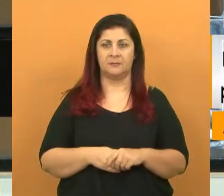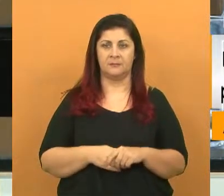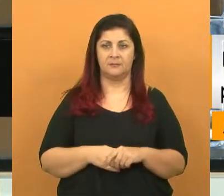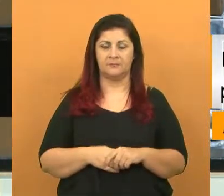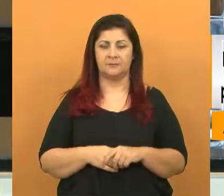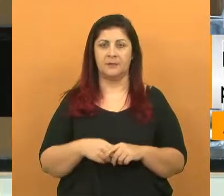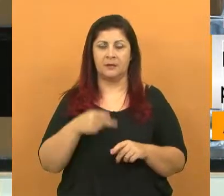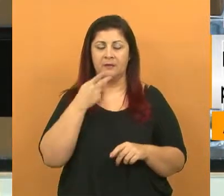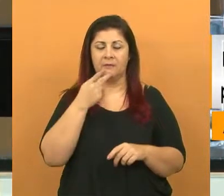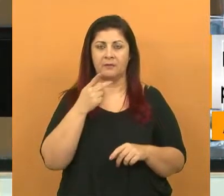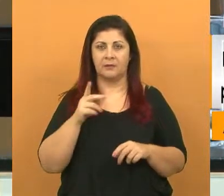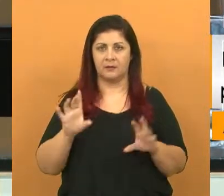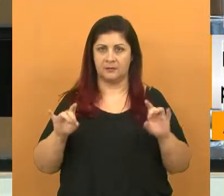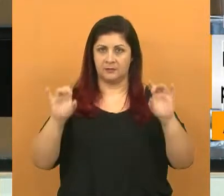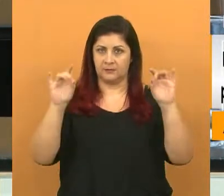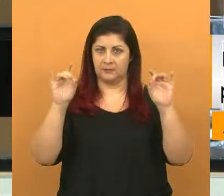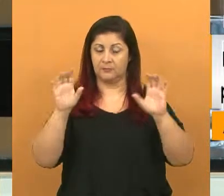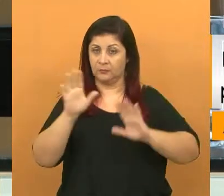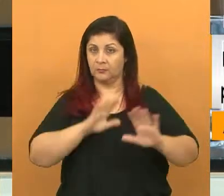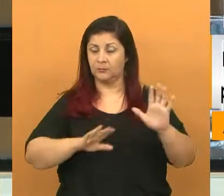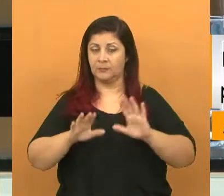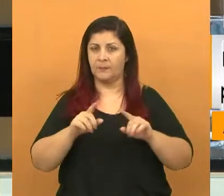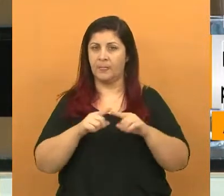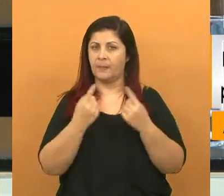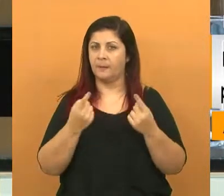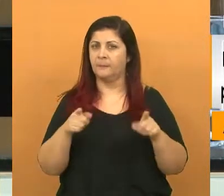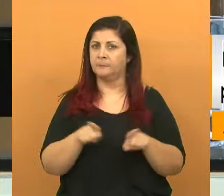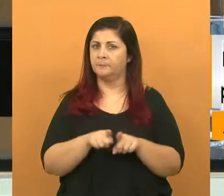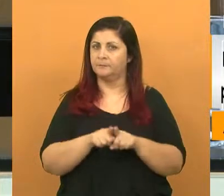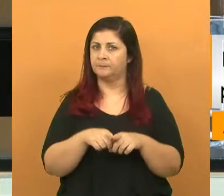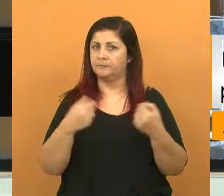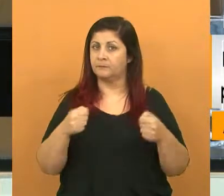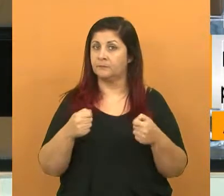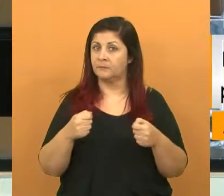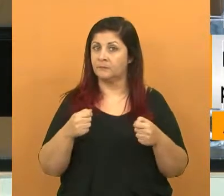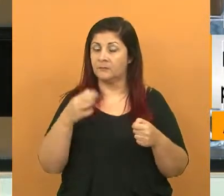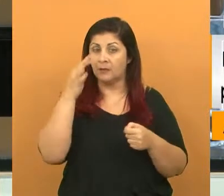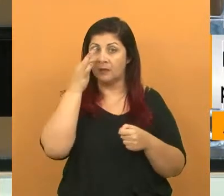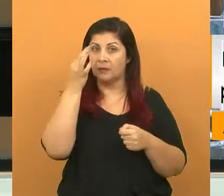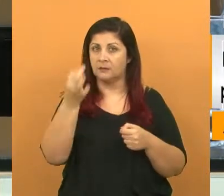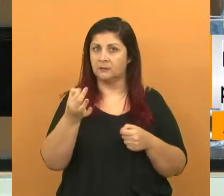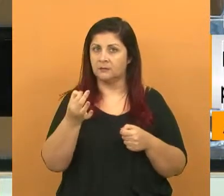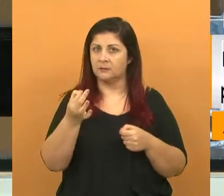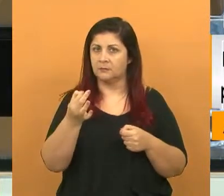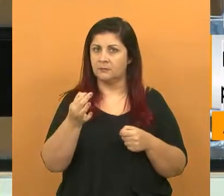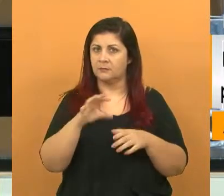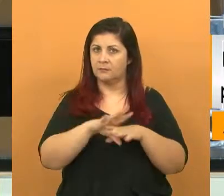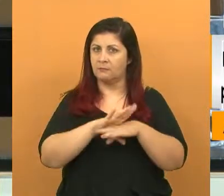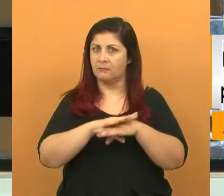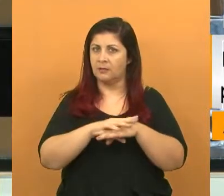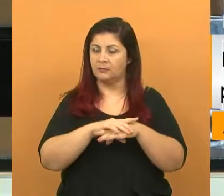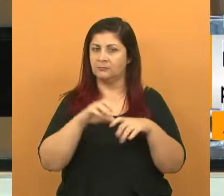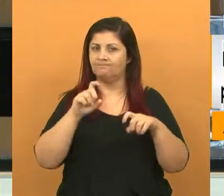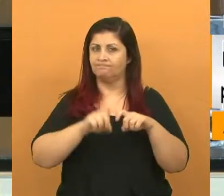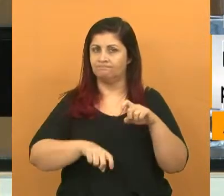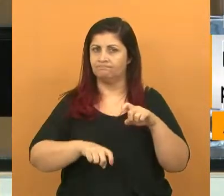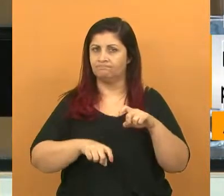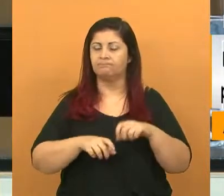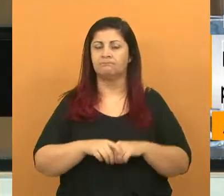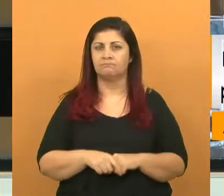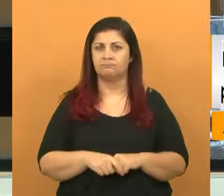da saúde, mas eu acho que também nós temos que nos atentar às doenças sexualmente